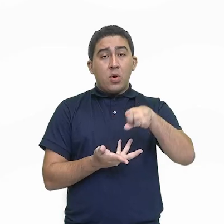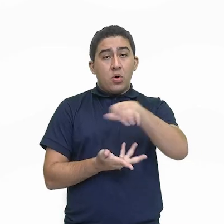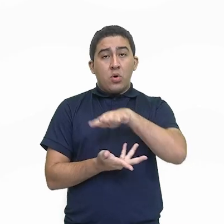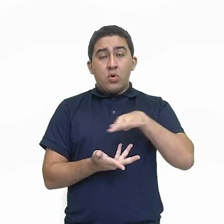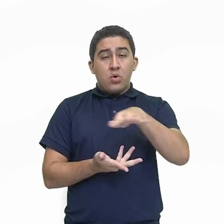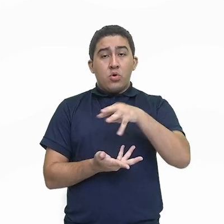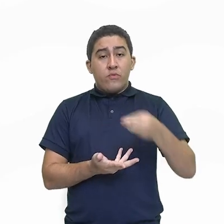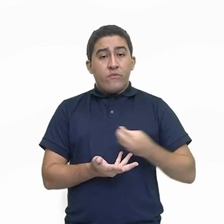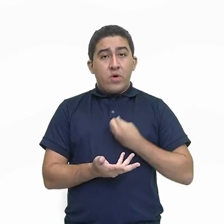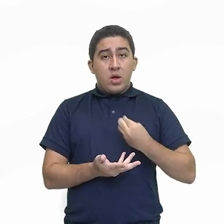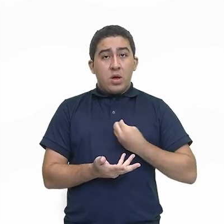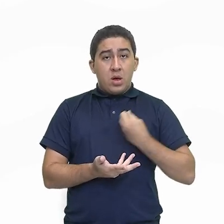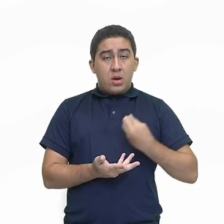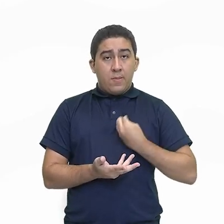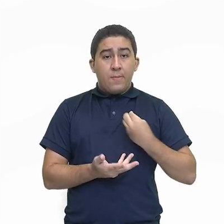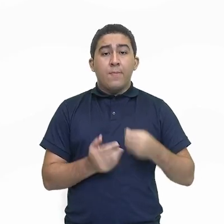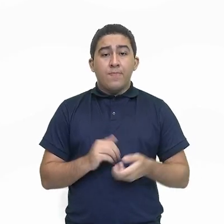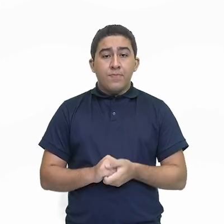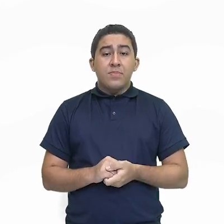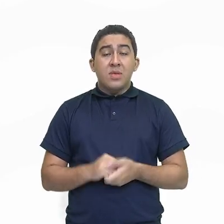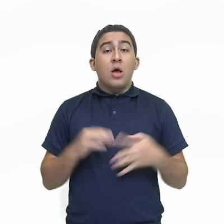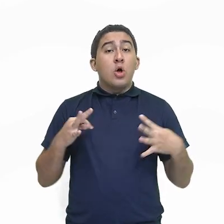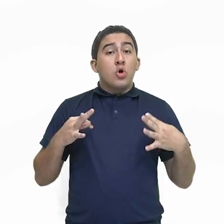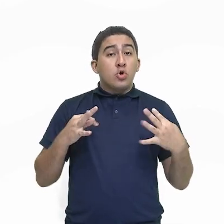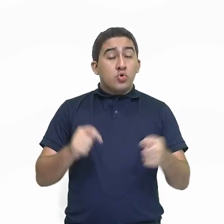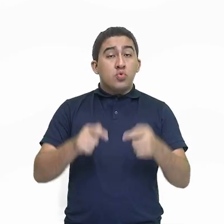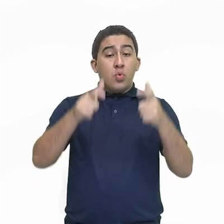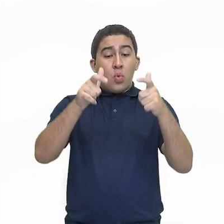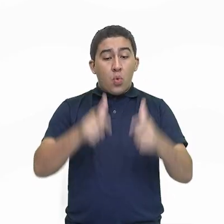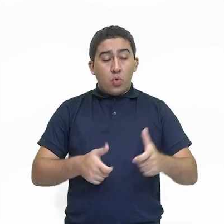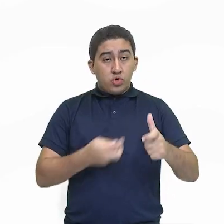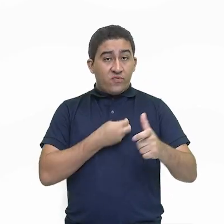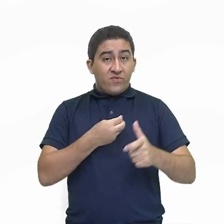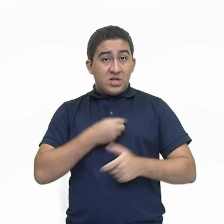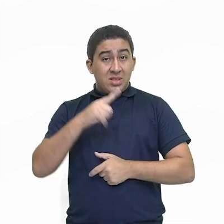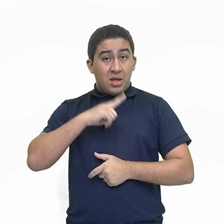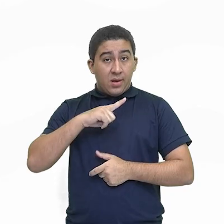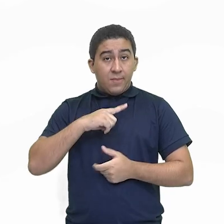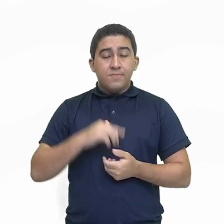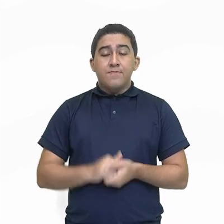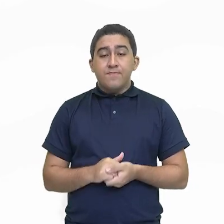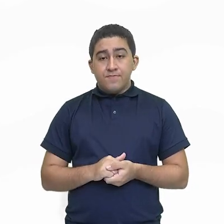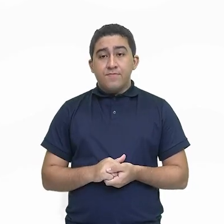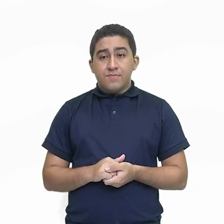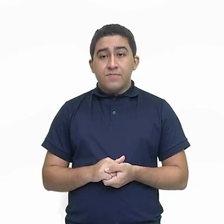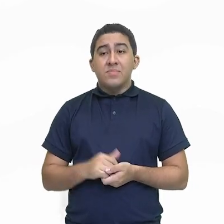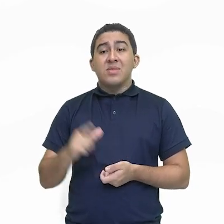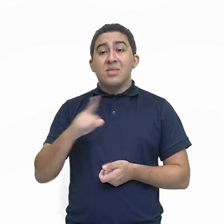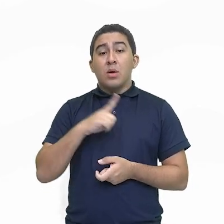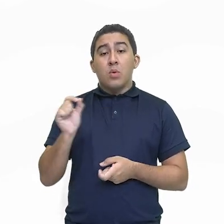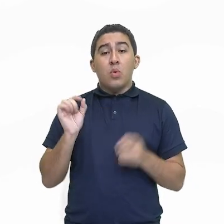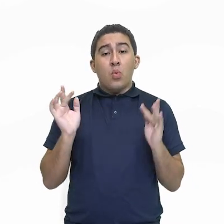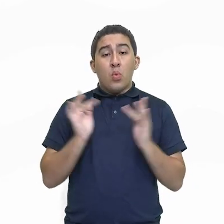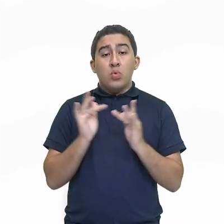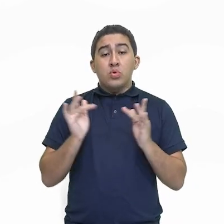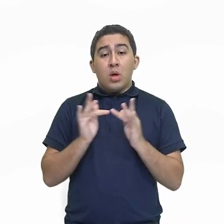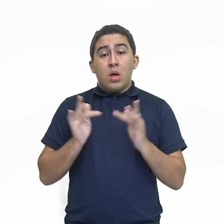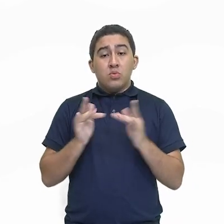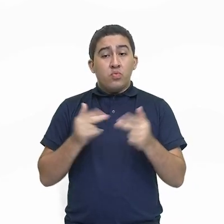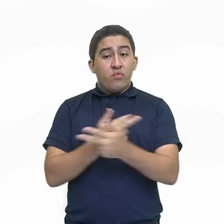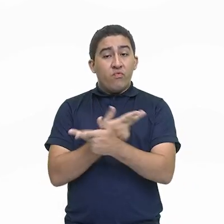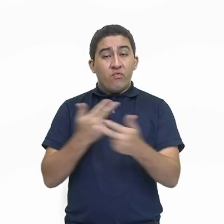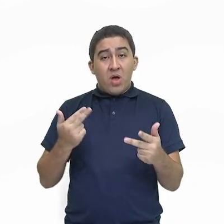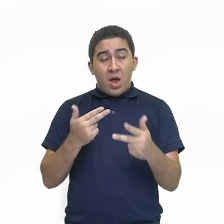A biosfera são todas as partes do planeta Terra onde existe vida. Então, existe uma interconexão entre